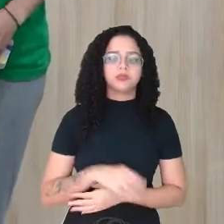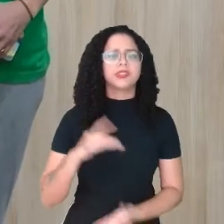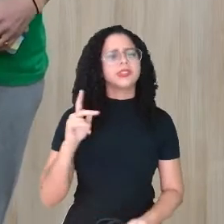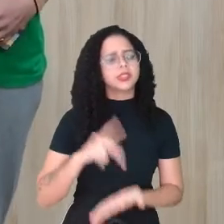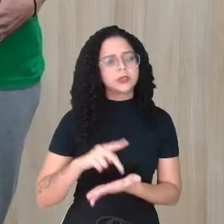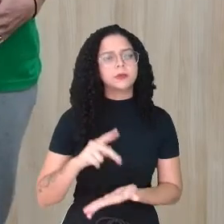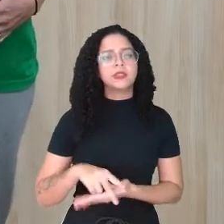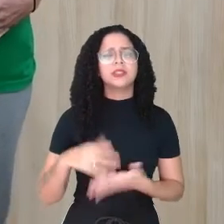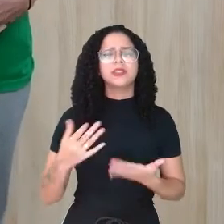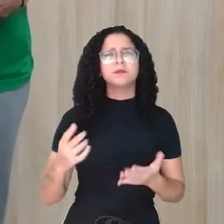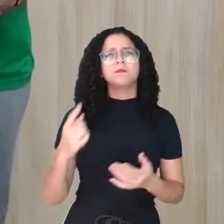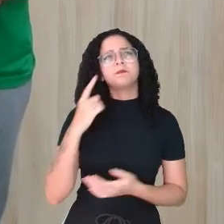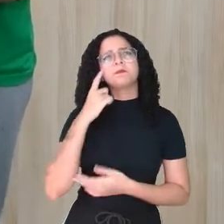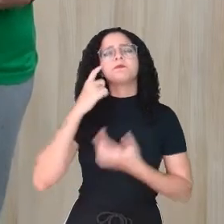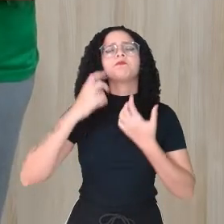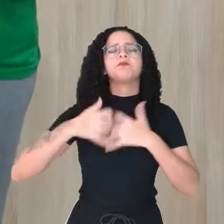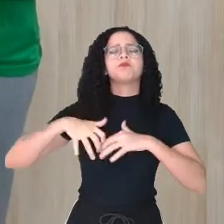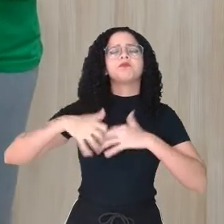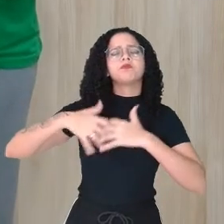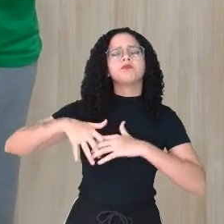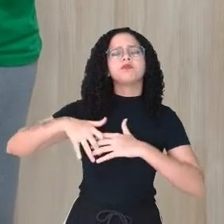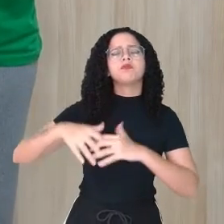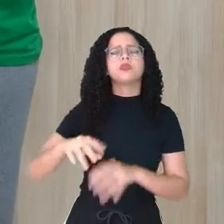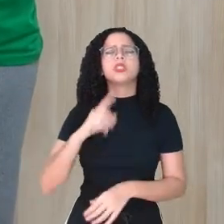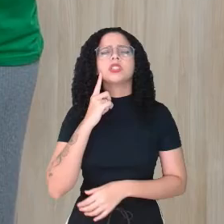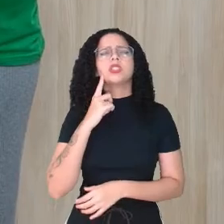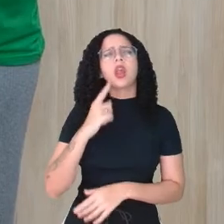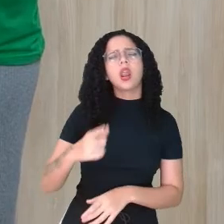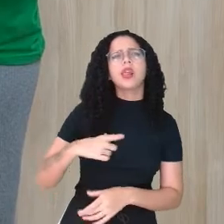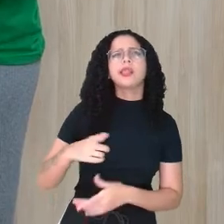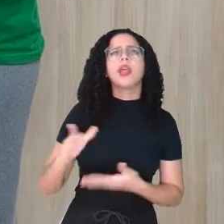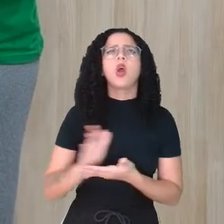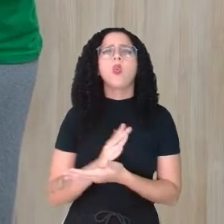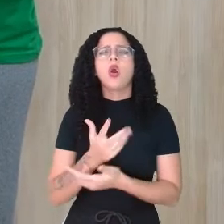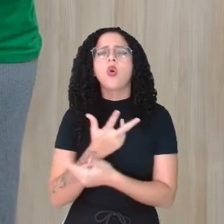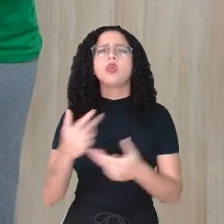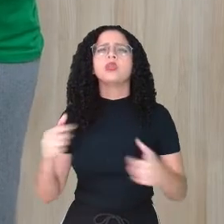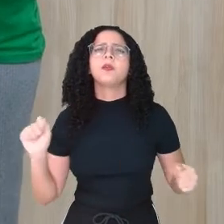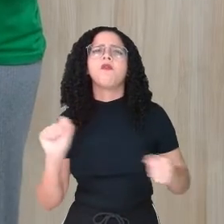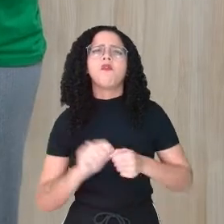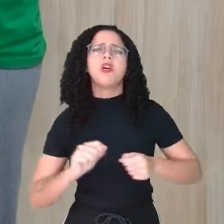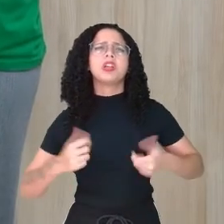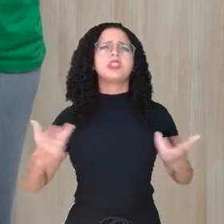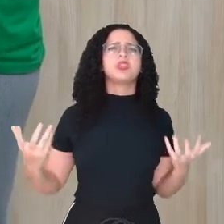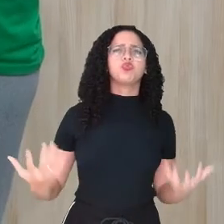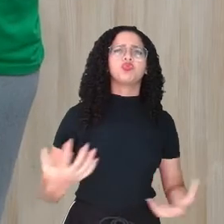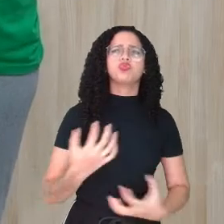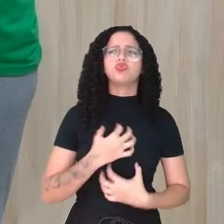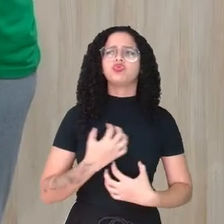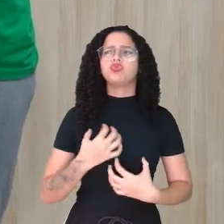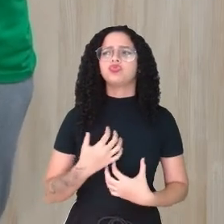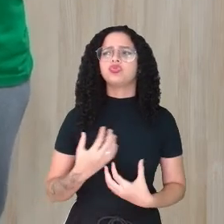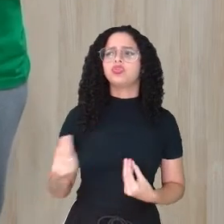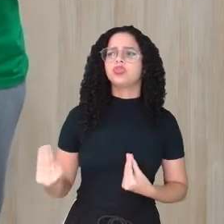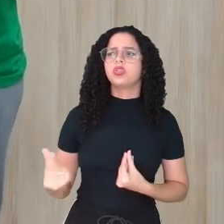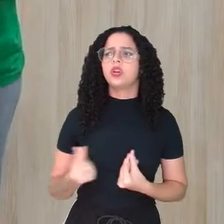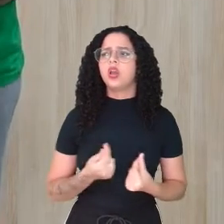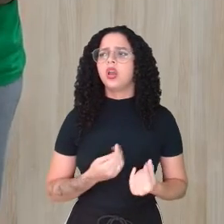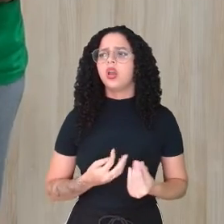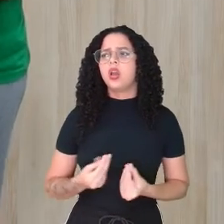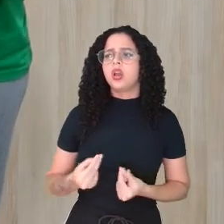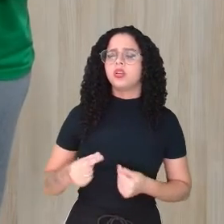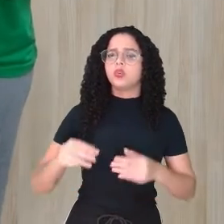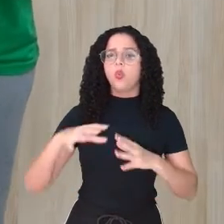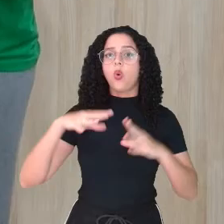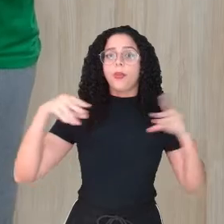a gente se pergunta, será que tem alguma alternativa, né? Alguma forma de manejo com a